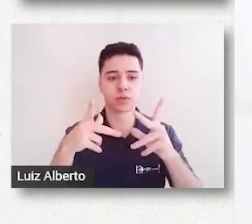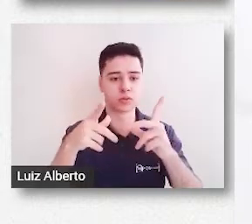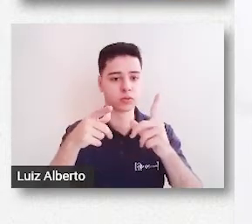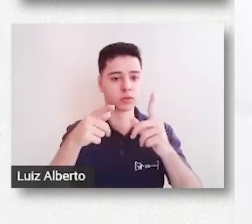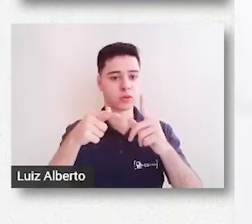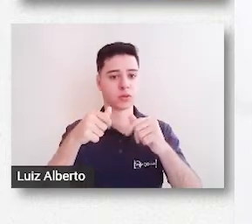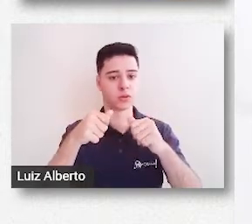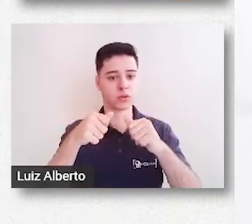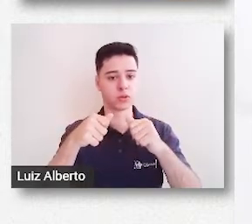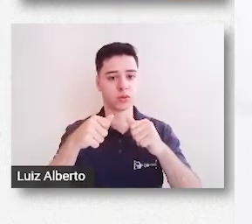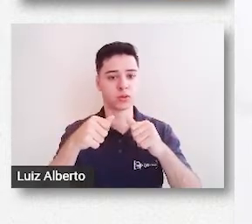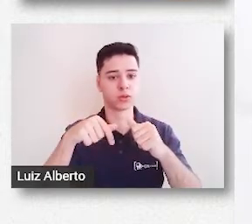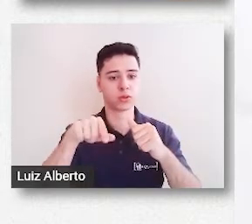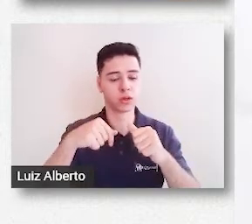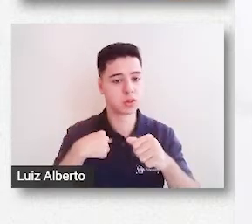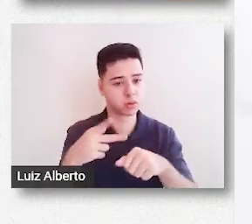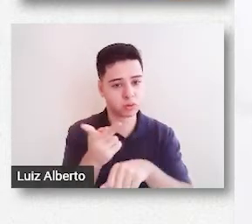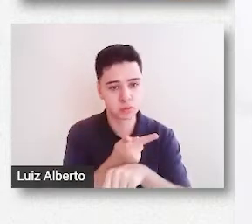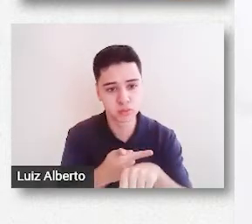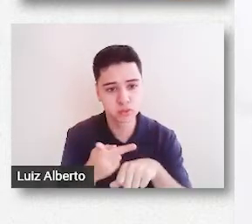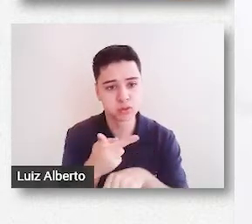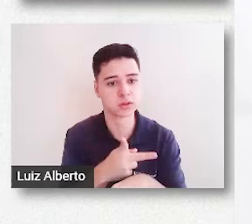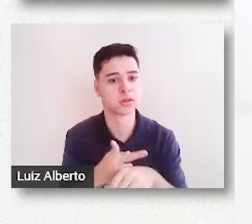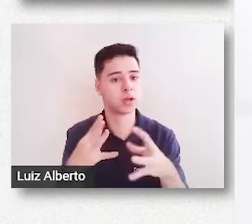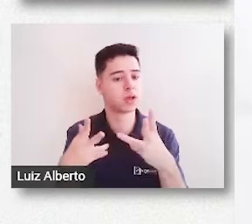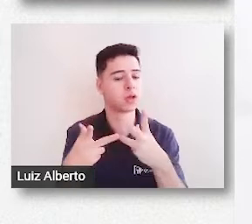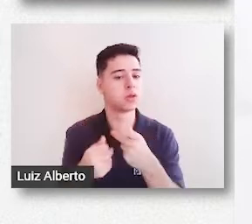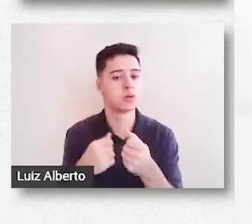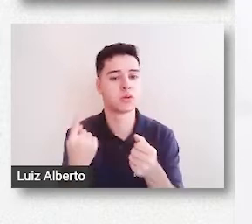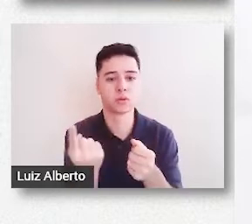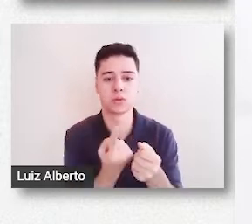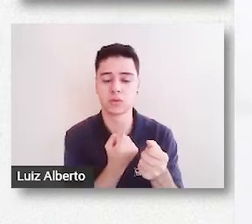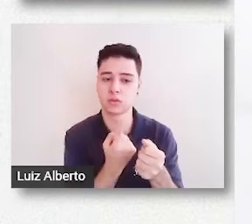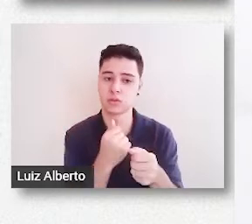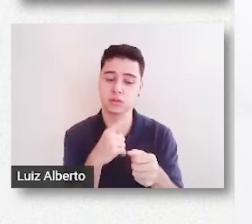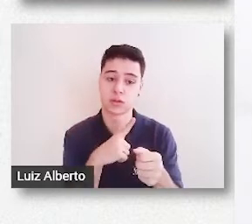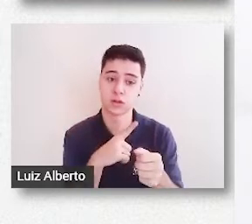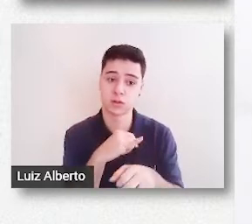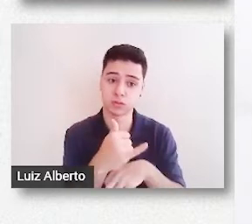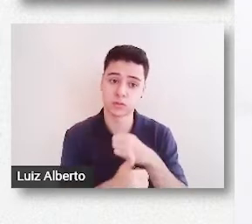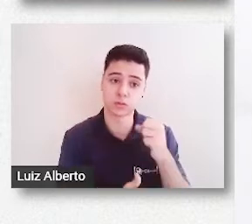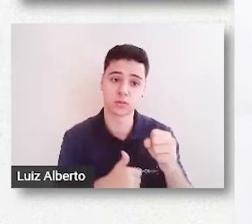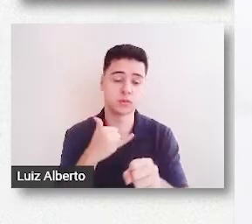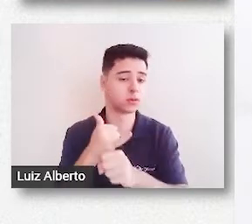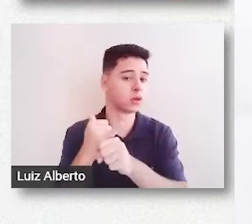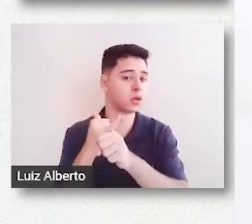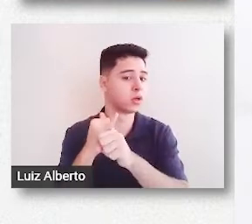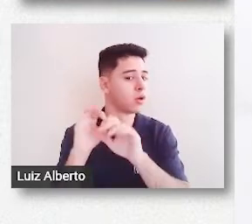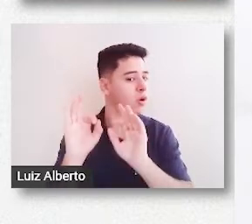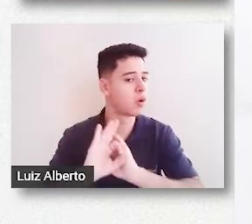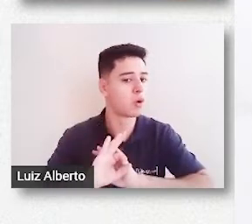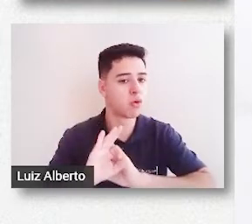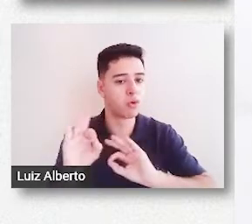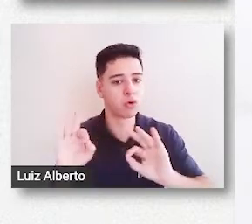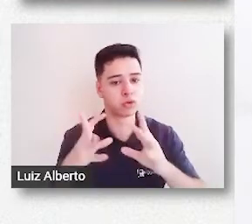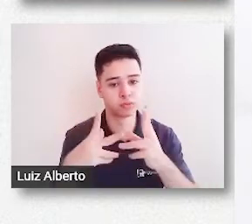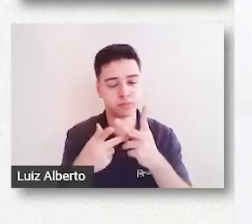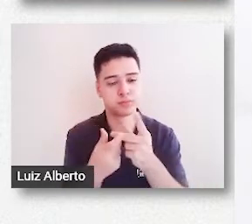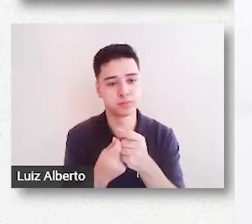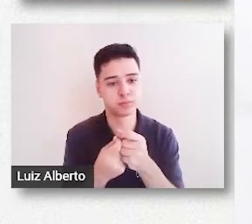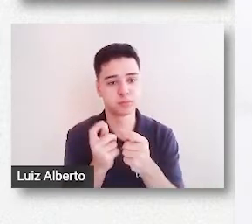eu procurei, né, lá no acervo. Tem um site ótimo, lá no final, na bibliografia, eu vou passar para vocês,